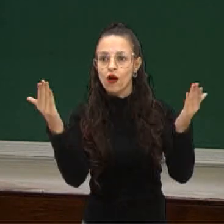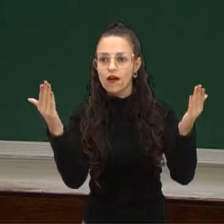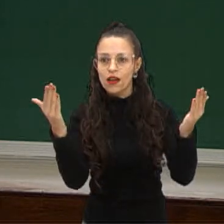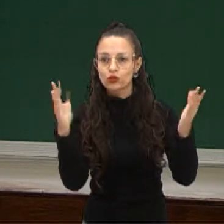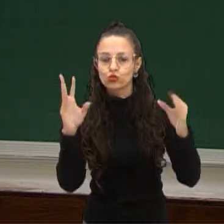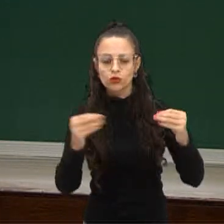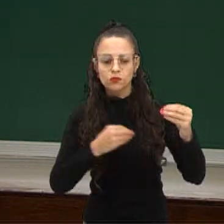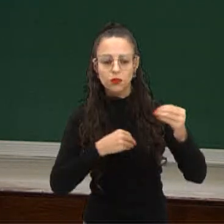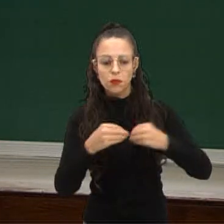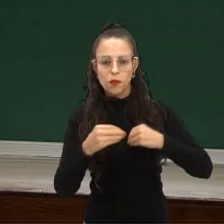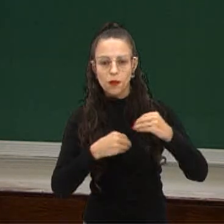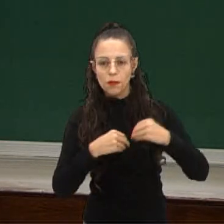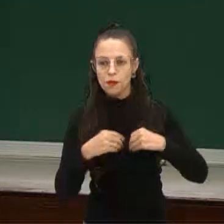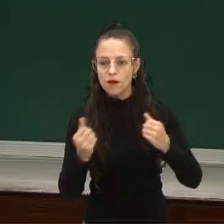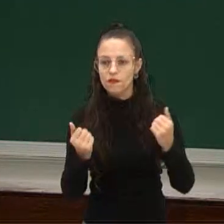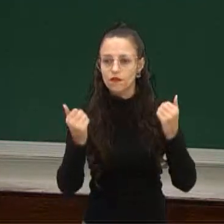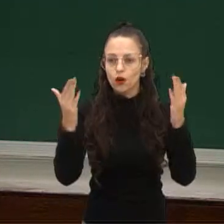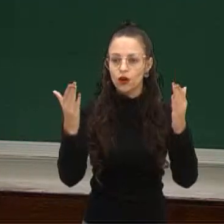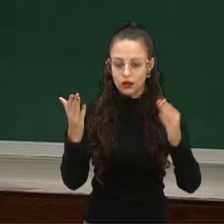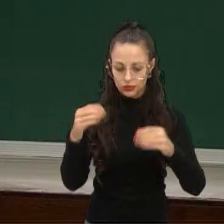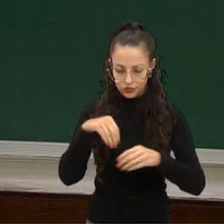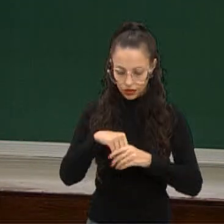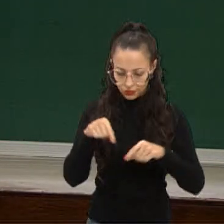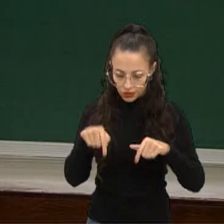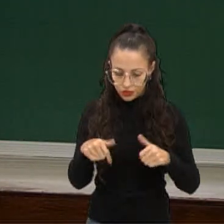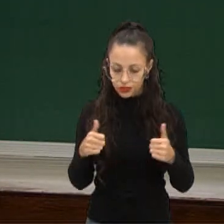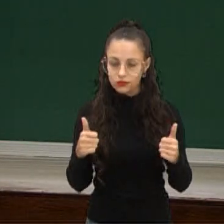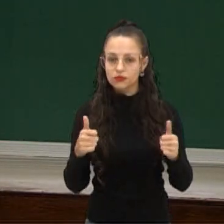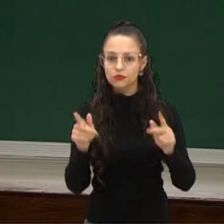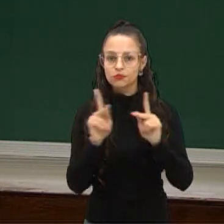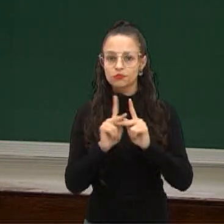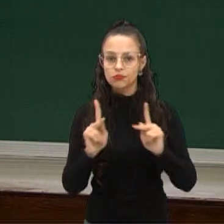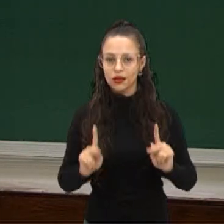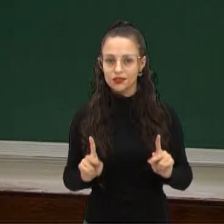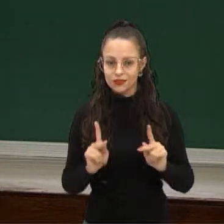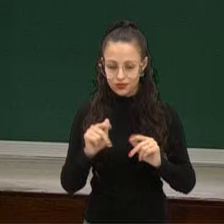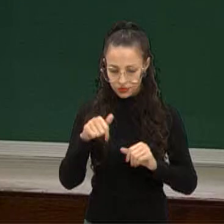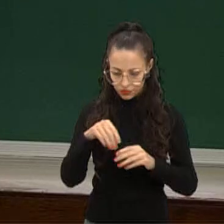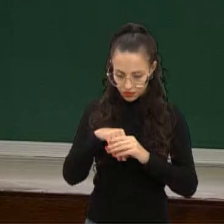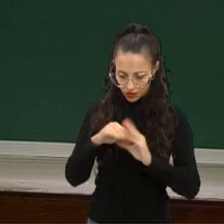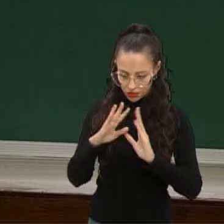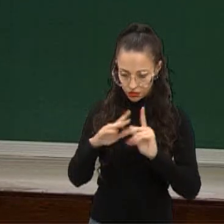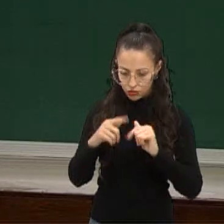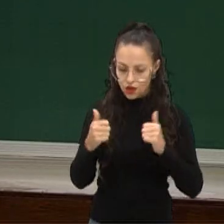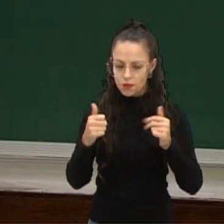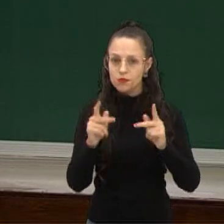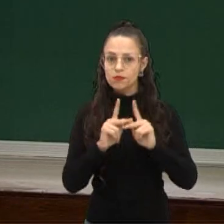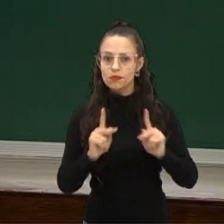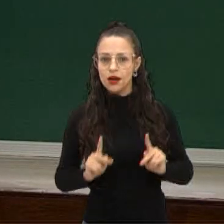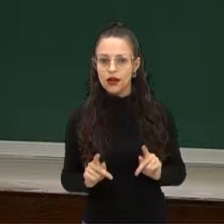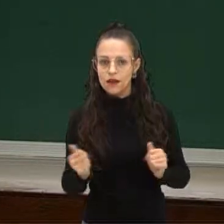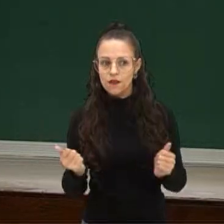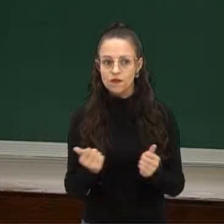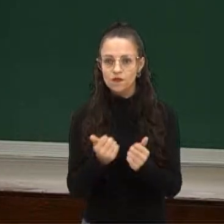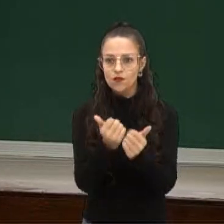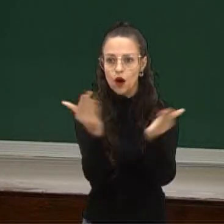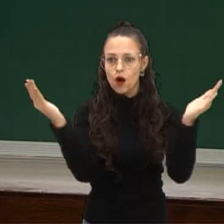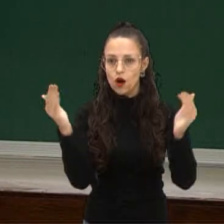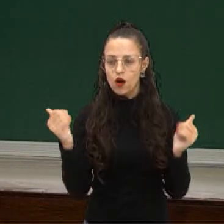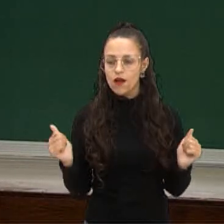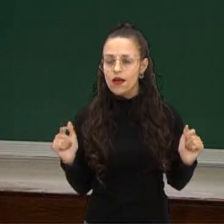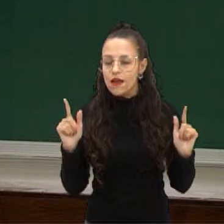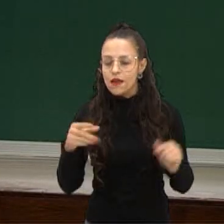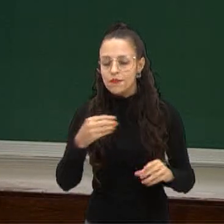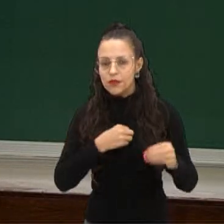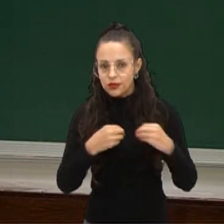pecado. O medo está fora da igreja. Dentro da igreja você está em paz. Né? Lembra aquela concepção de final do tempo, né? Tinha